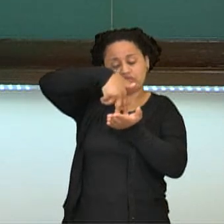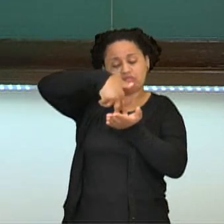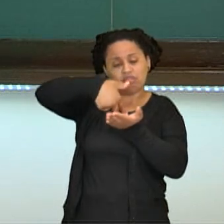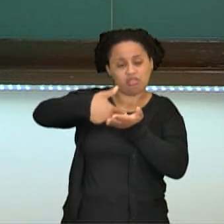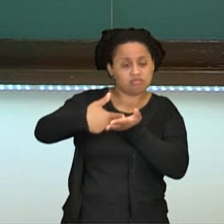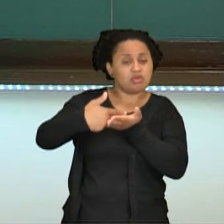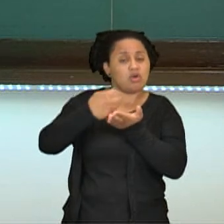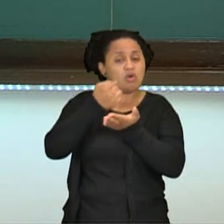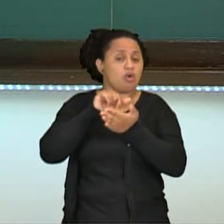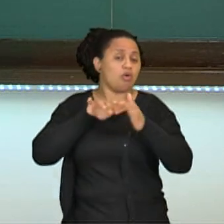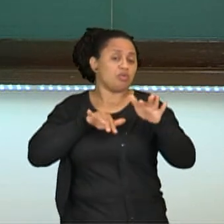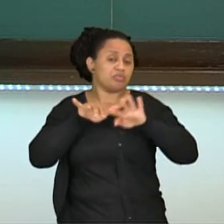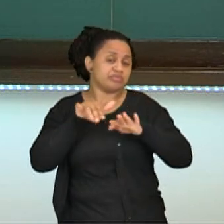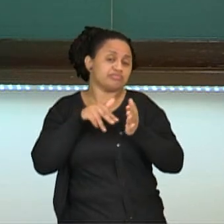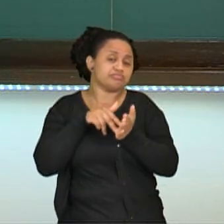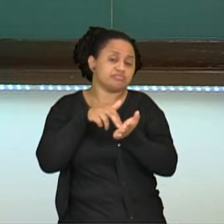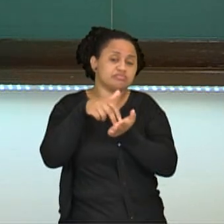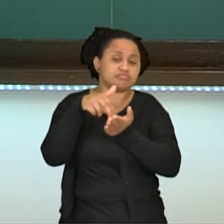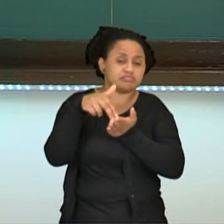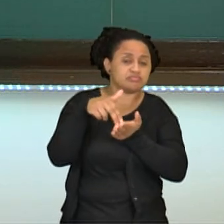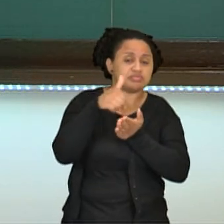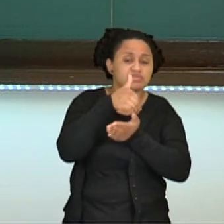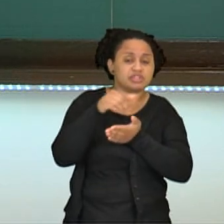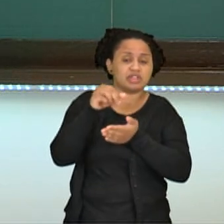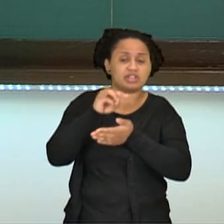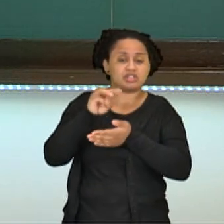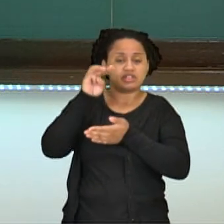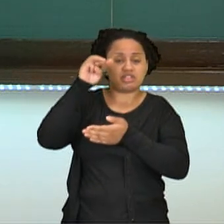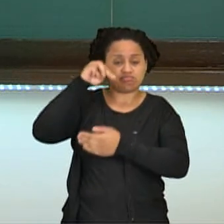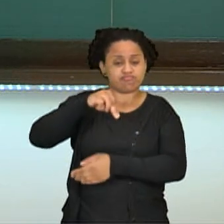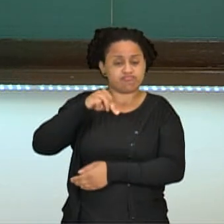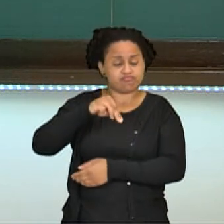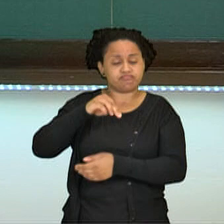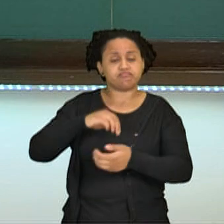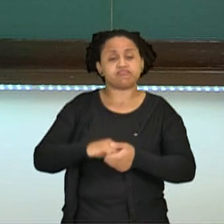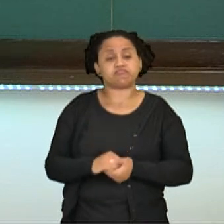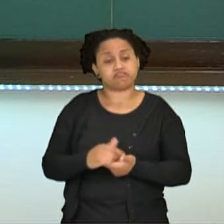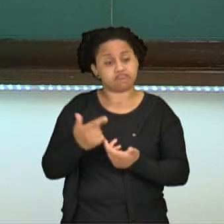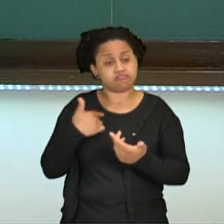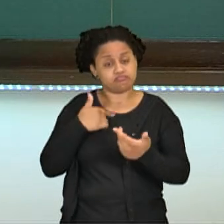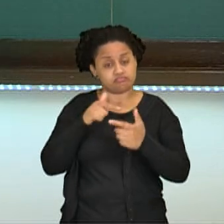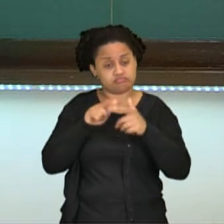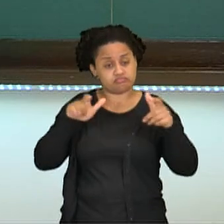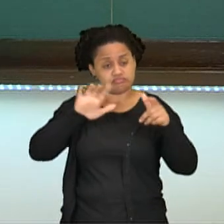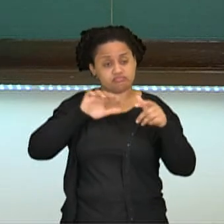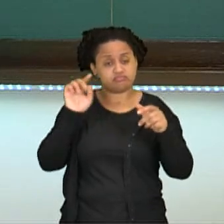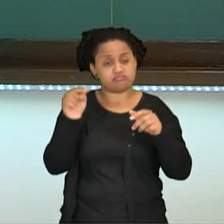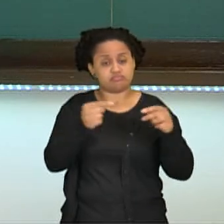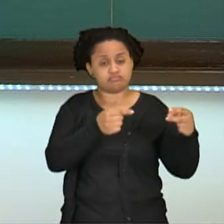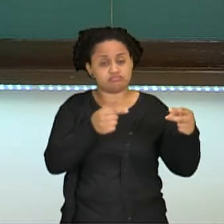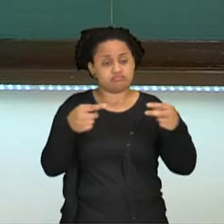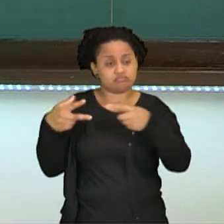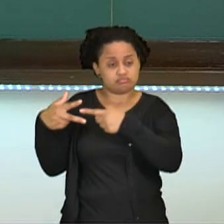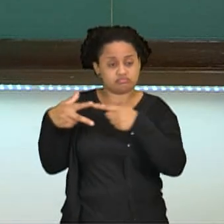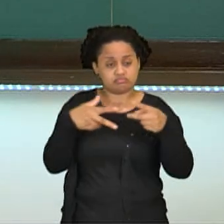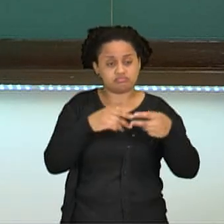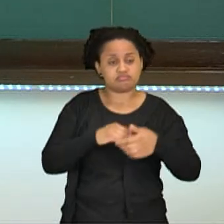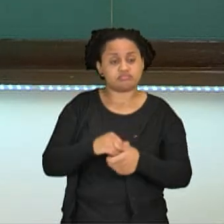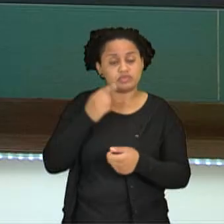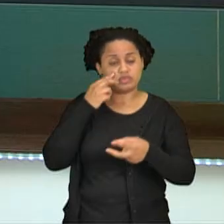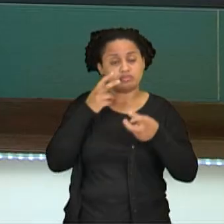pode estar se movendo na horizontal a 10 km por hora. Isso é uma grandeza vetorial. Olhando para esse